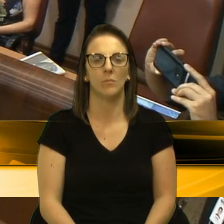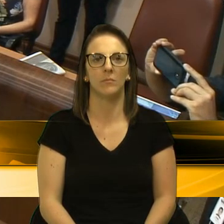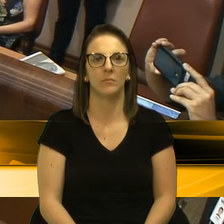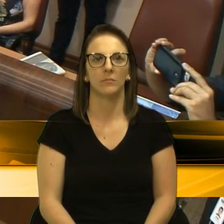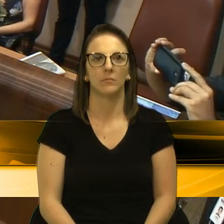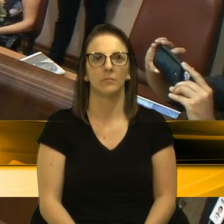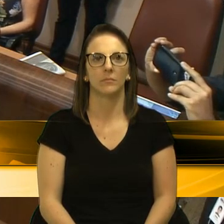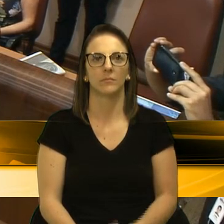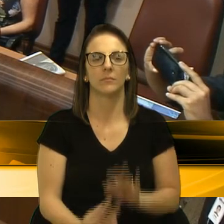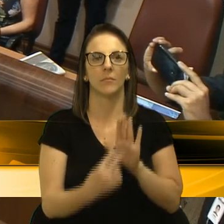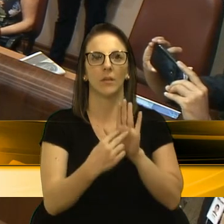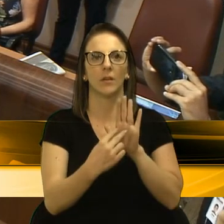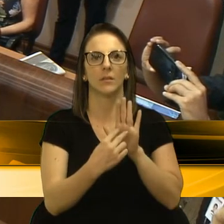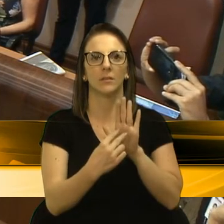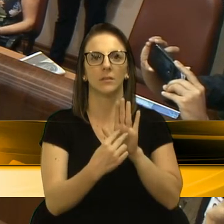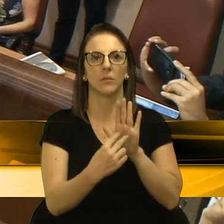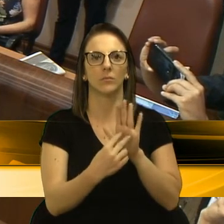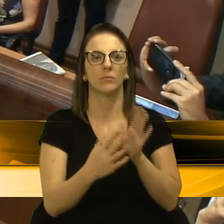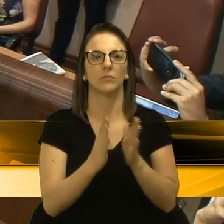Atenção, pessoal.